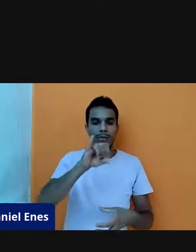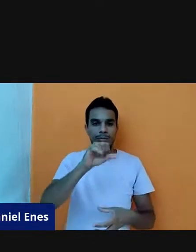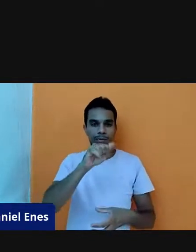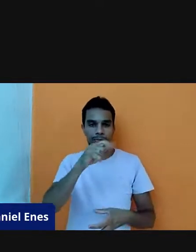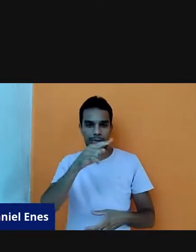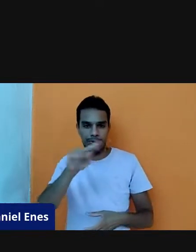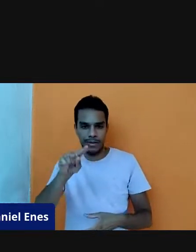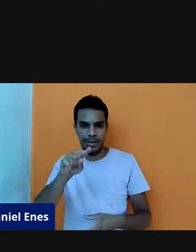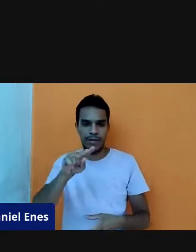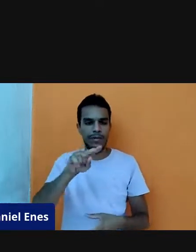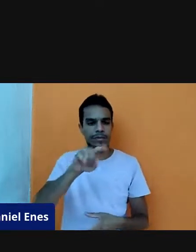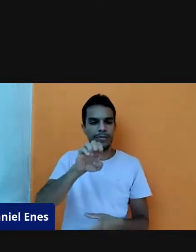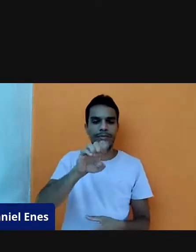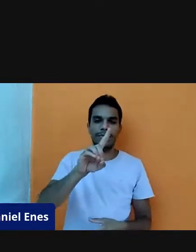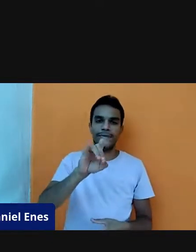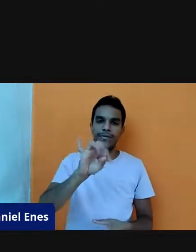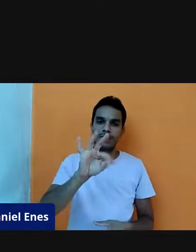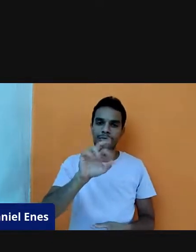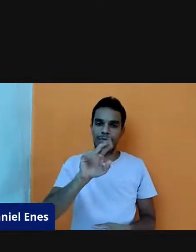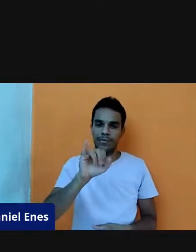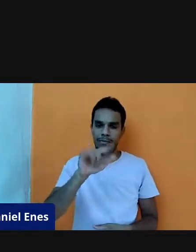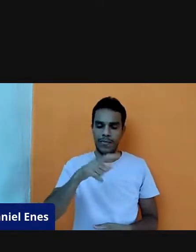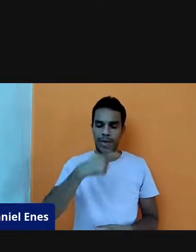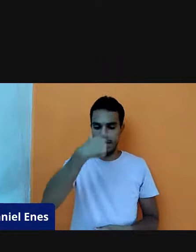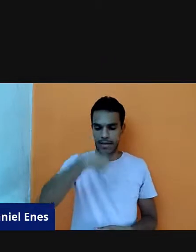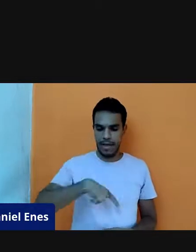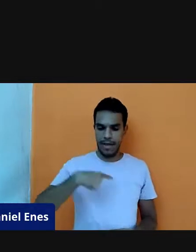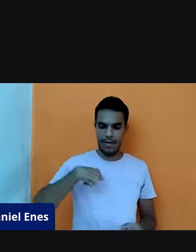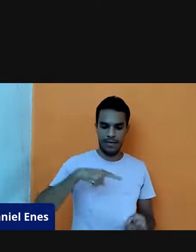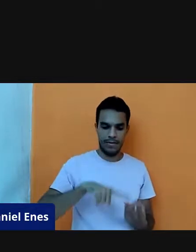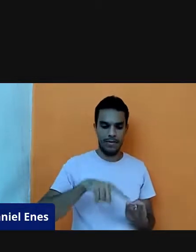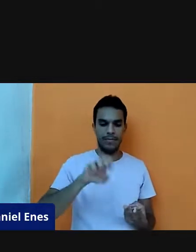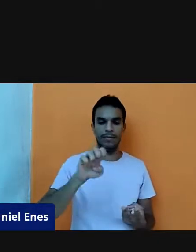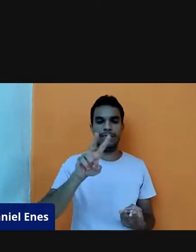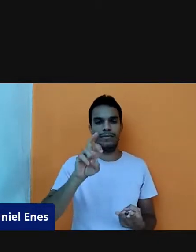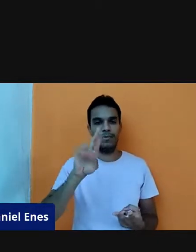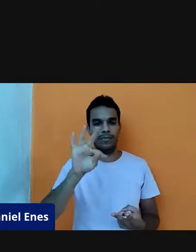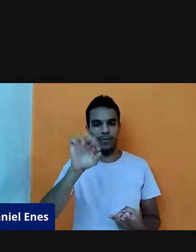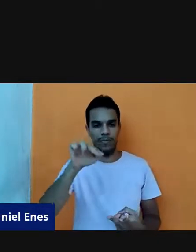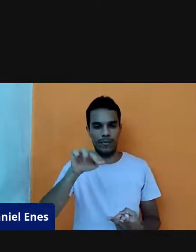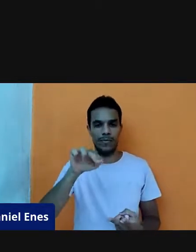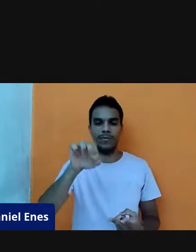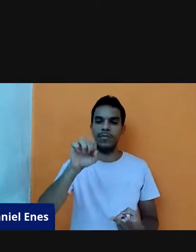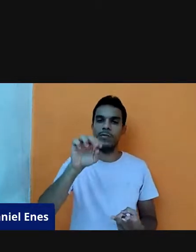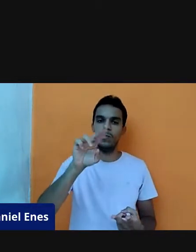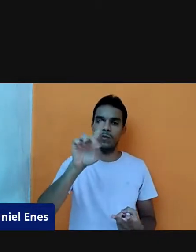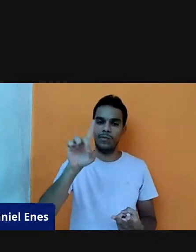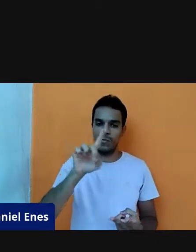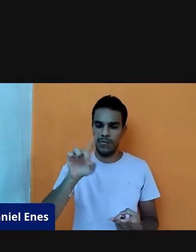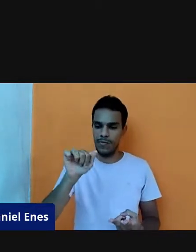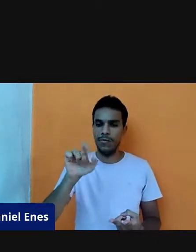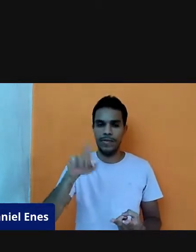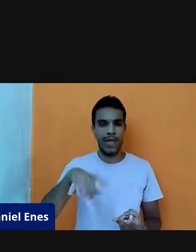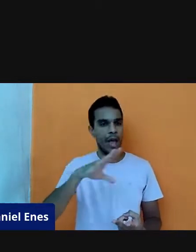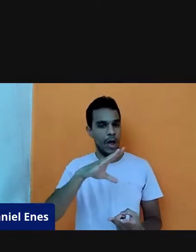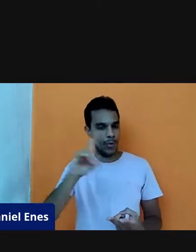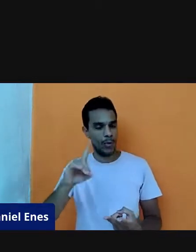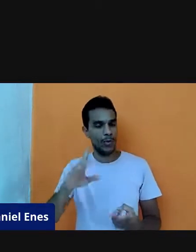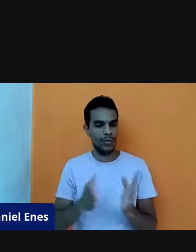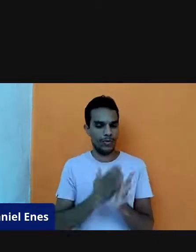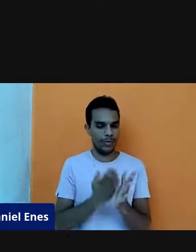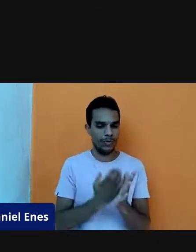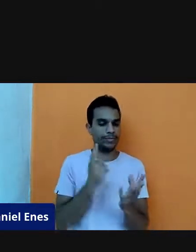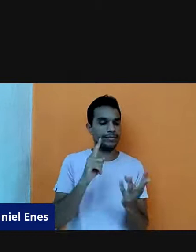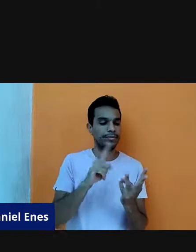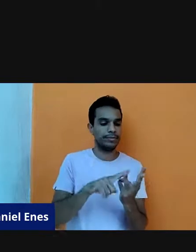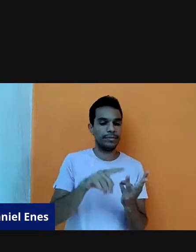que é formada por mim, pelo Everton de Souza, que é o coordenador das revistas, a